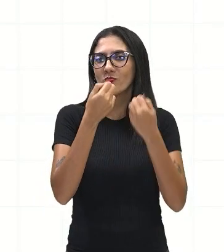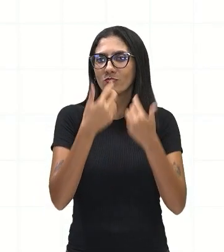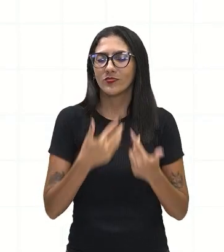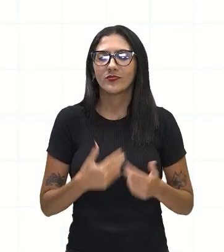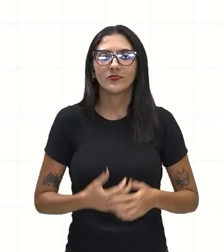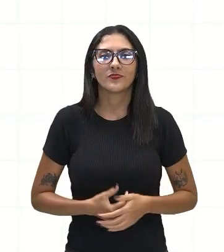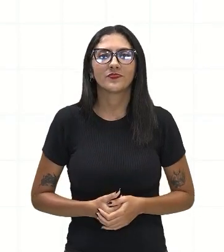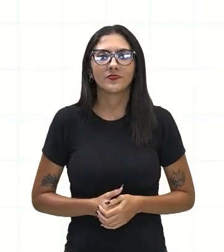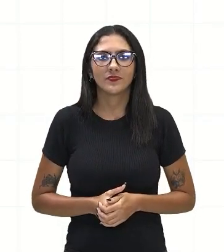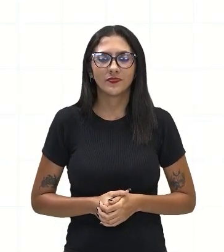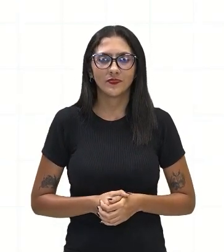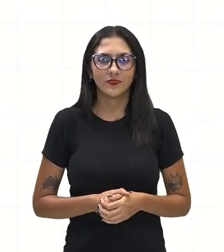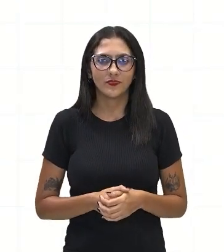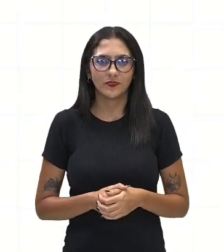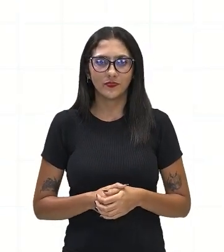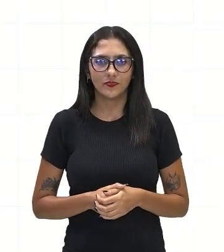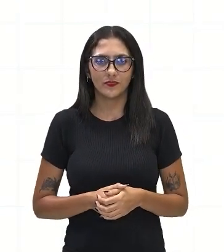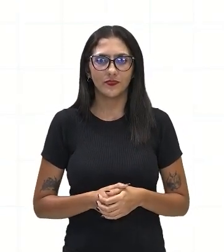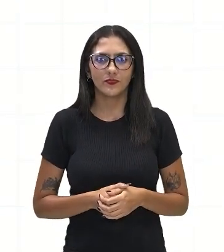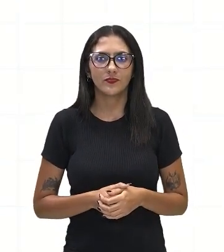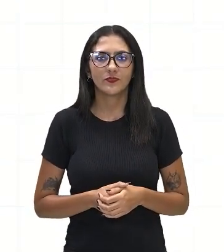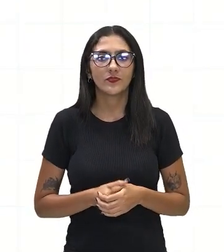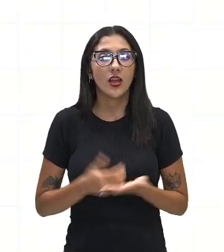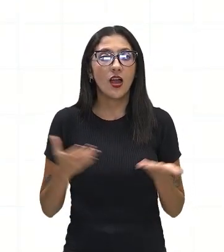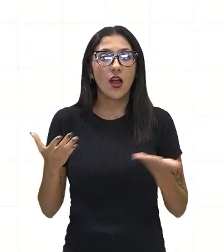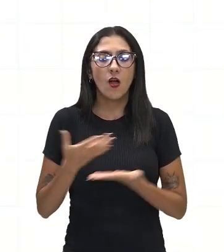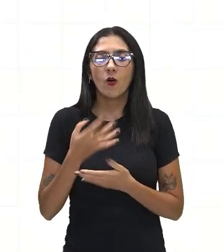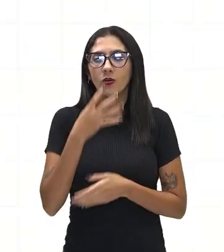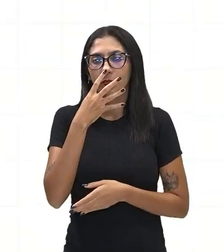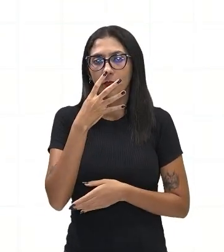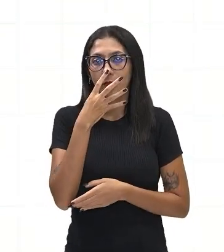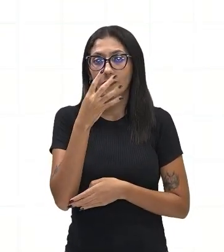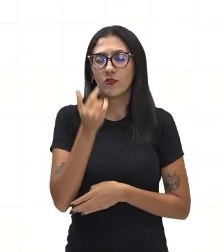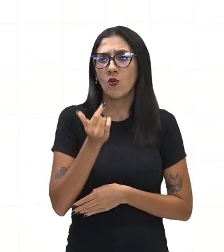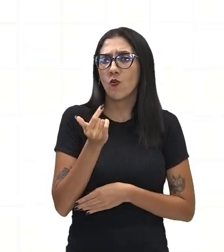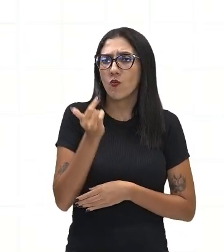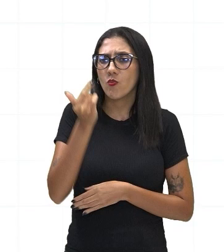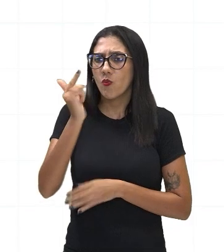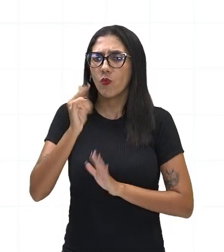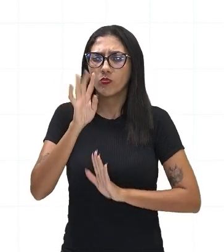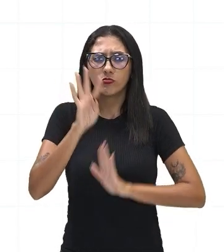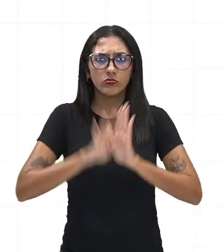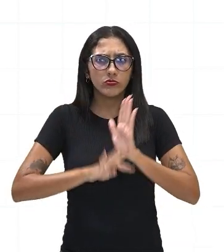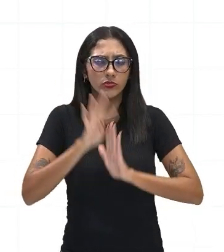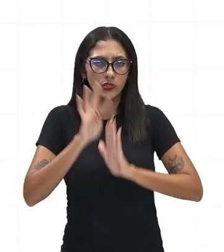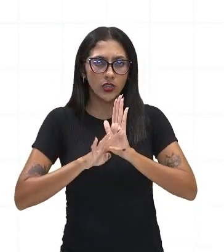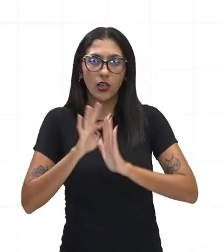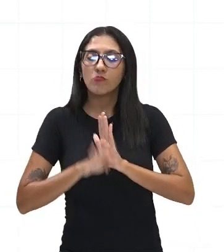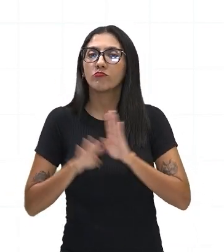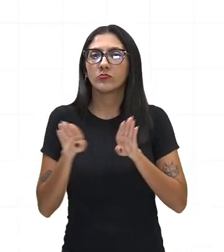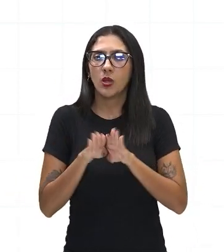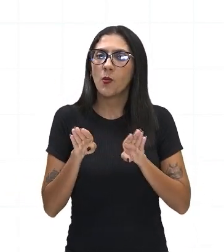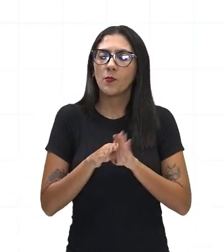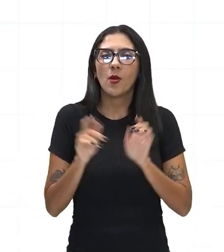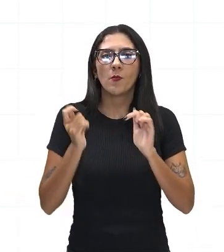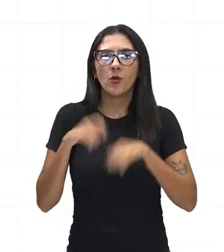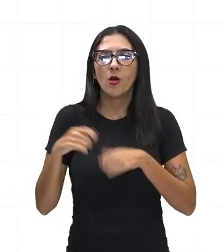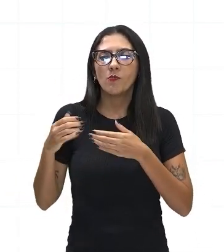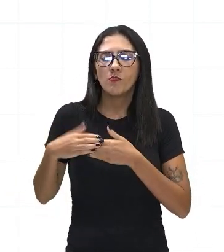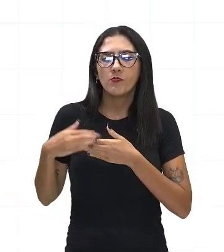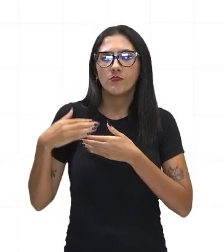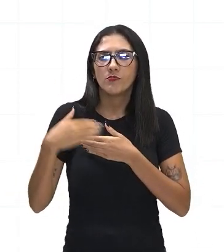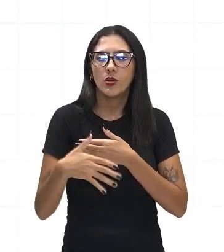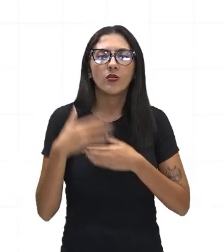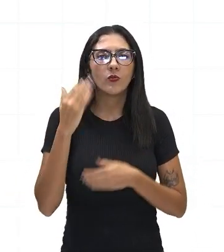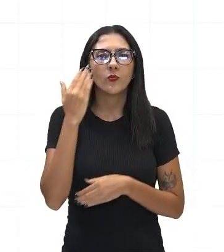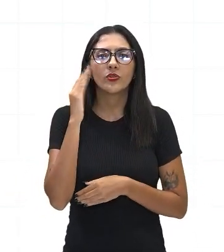Seguindo agora, nós vamos apreciar outros textos para dar continuidade ao nosso entendimento,